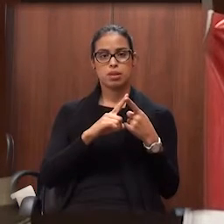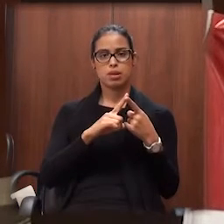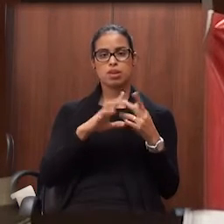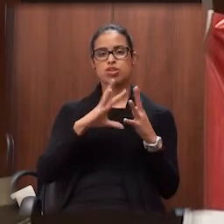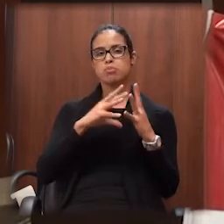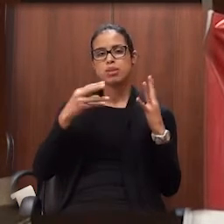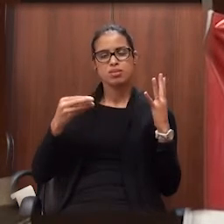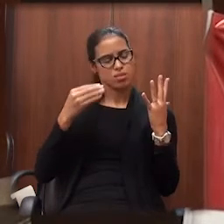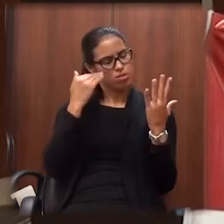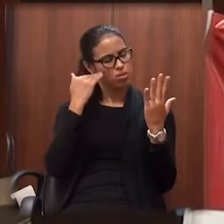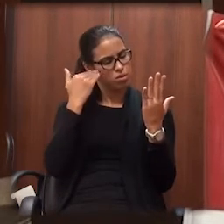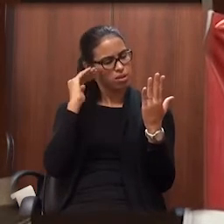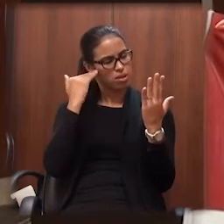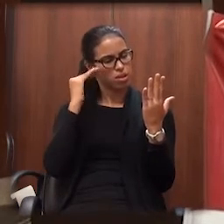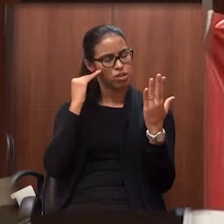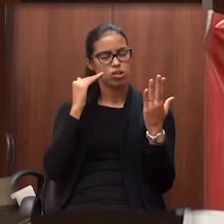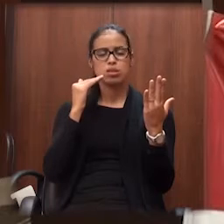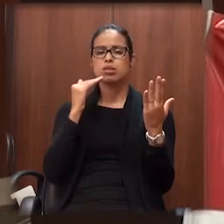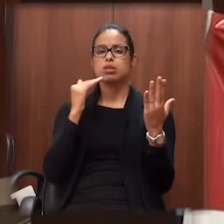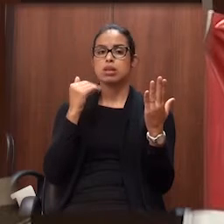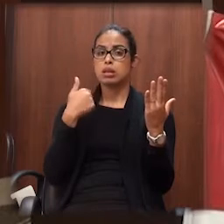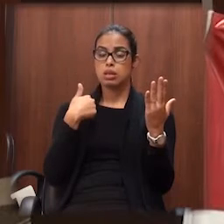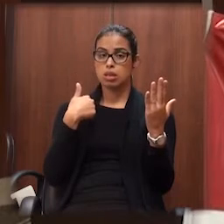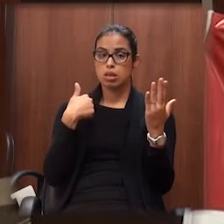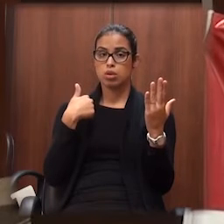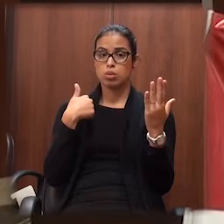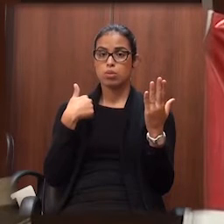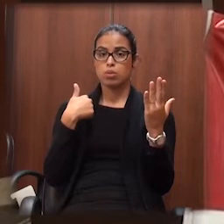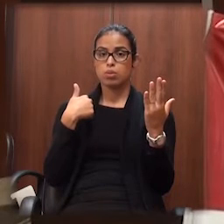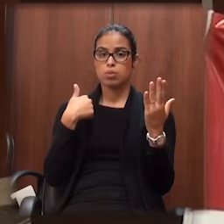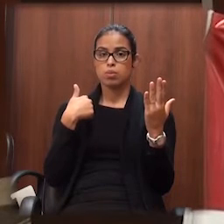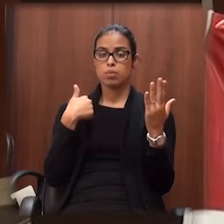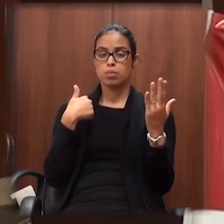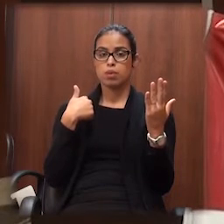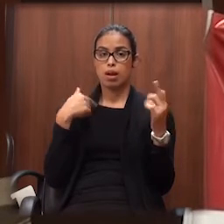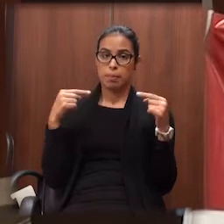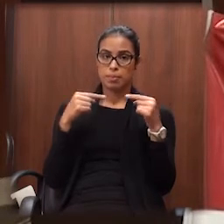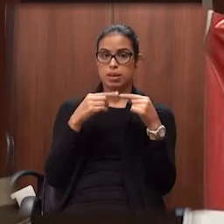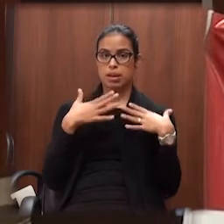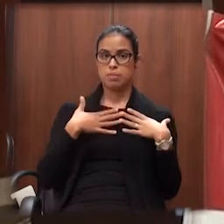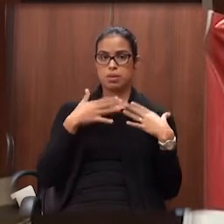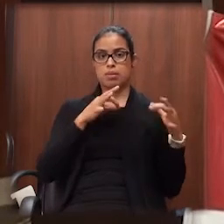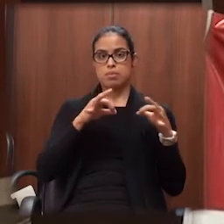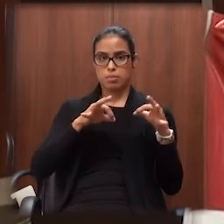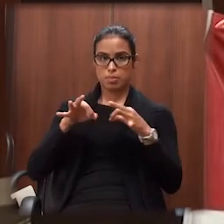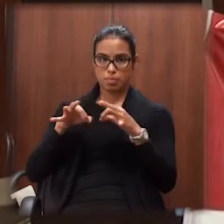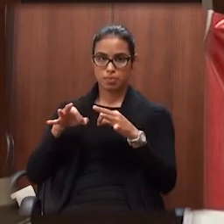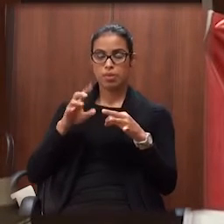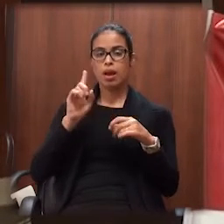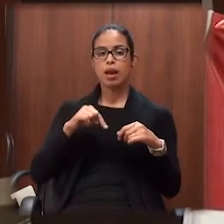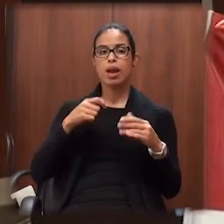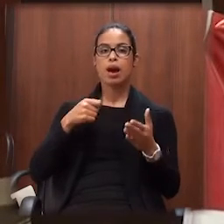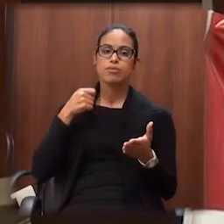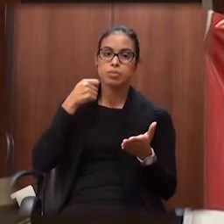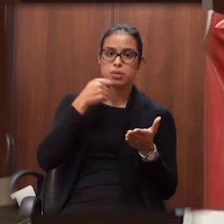a qual eu gostaria de me reportar e que eu estou chamando, para efeitos da minha organização, a afirmação